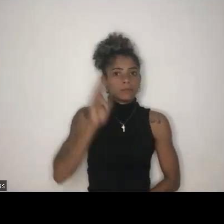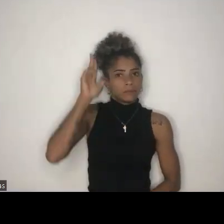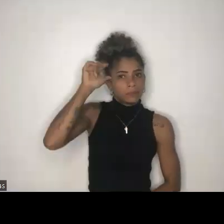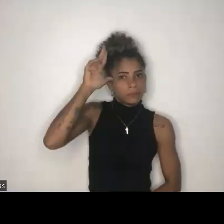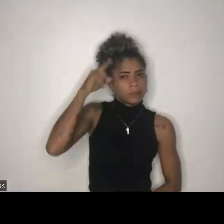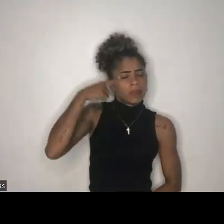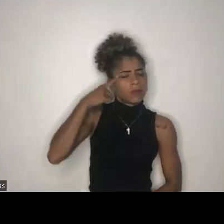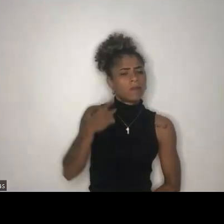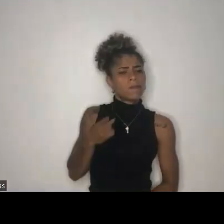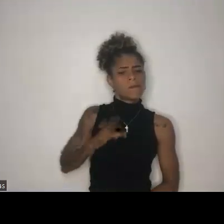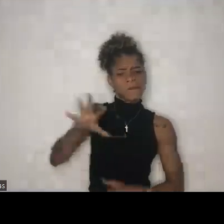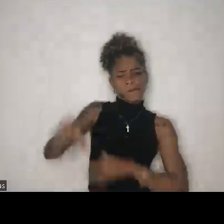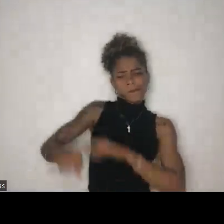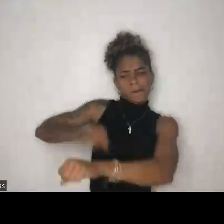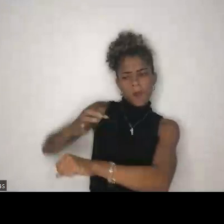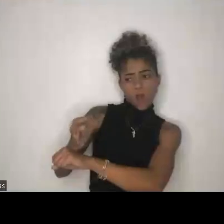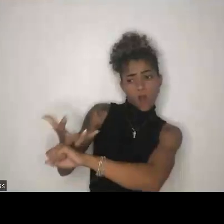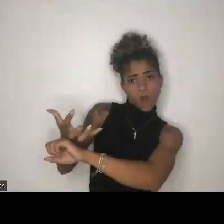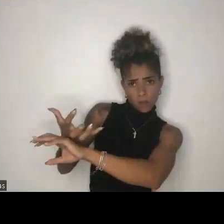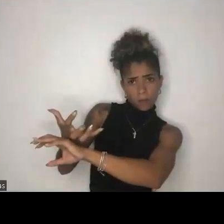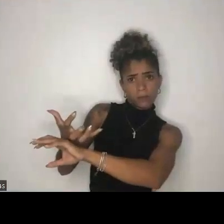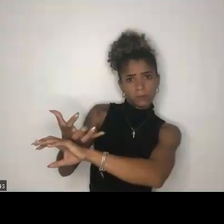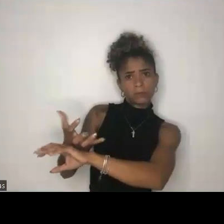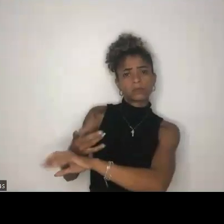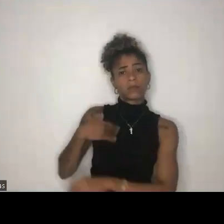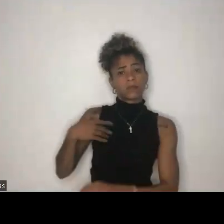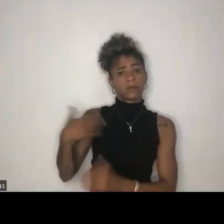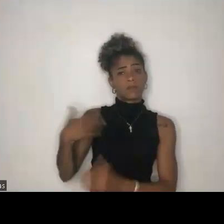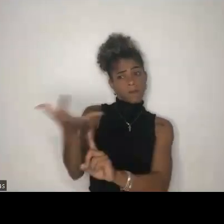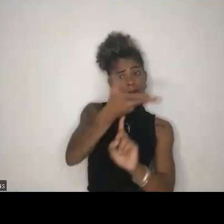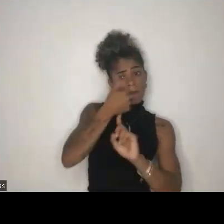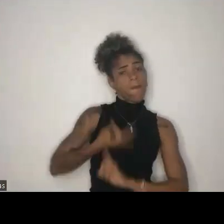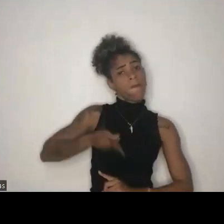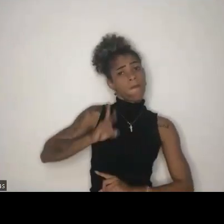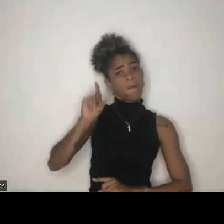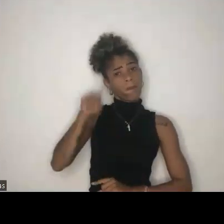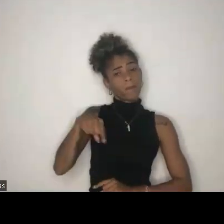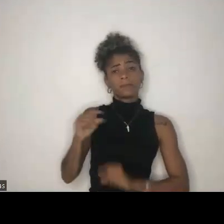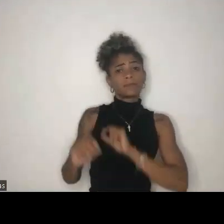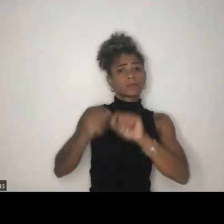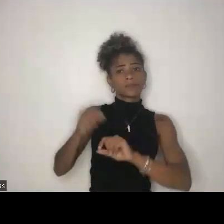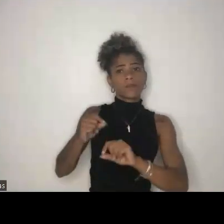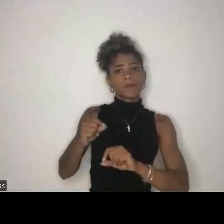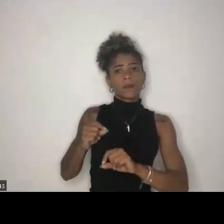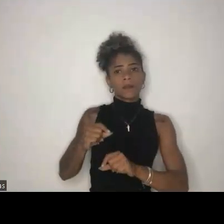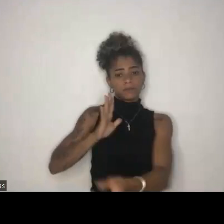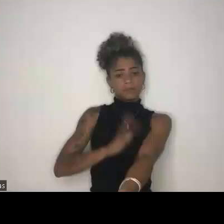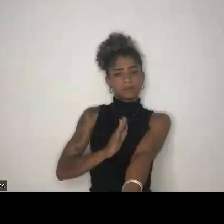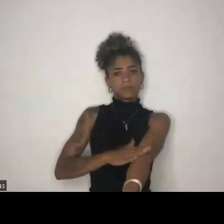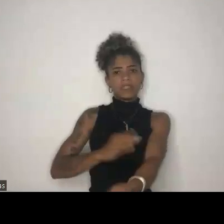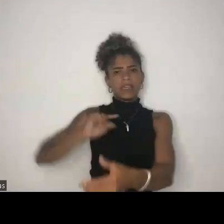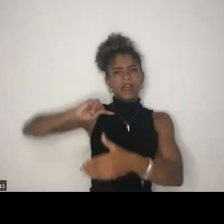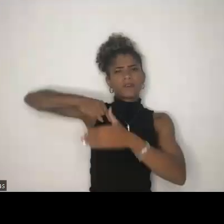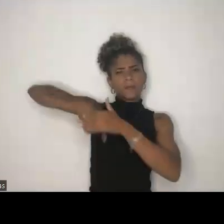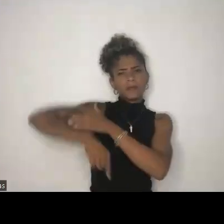a catar os ossos dele então assim a arte para mim ela sempre foi uma coisa extremamente visceral a ponto de uma das